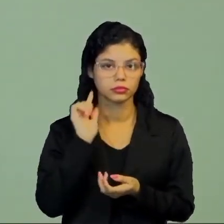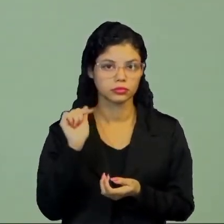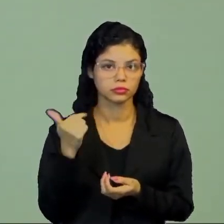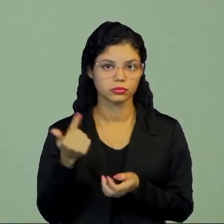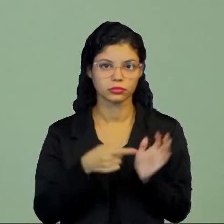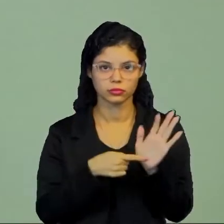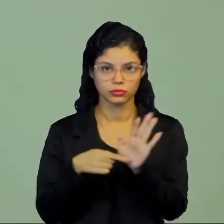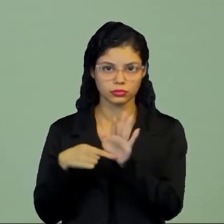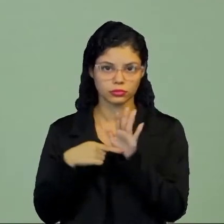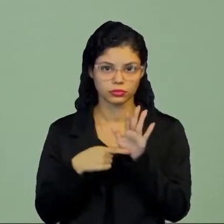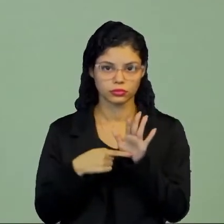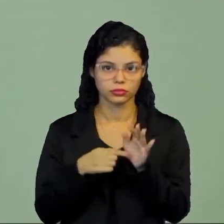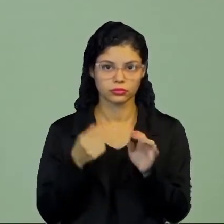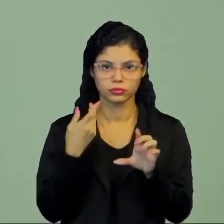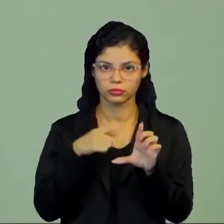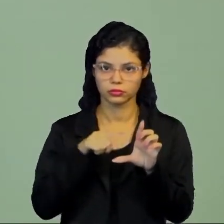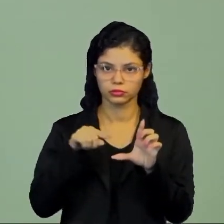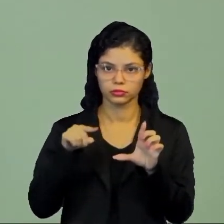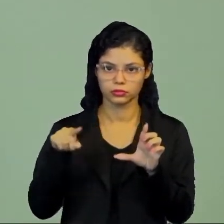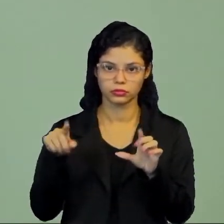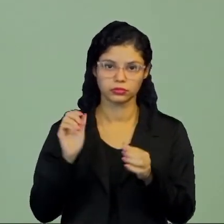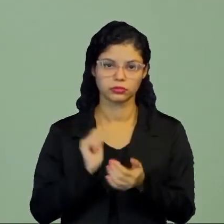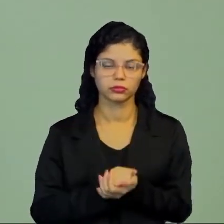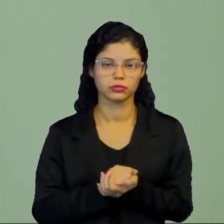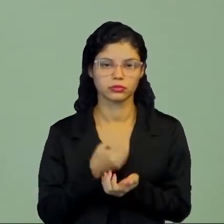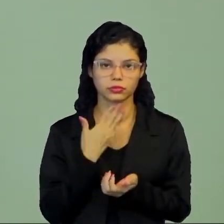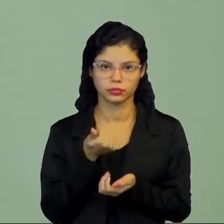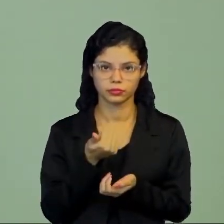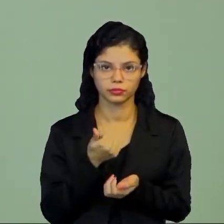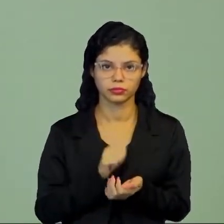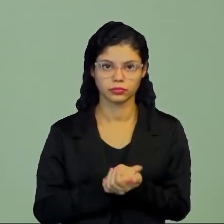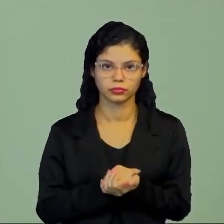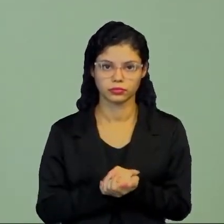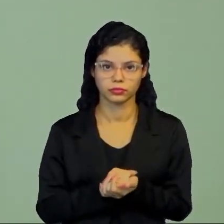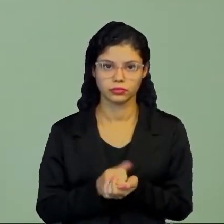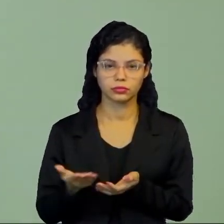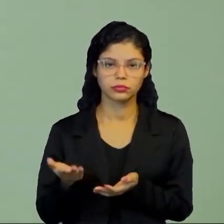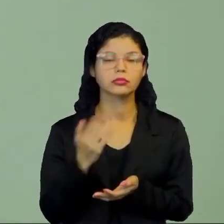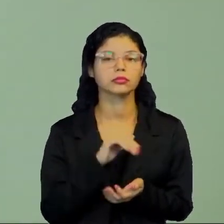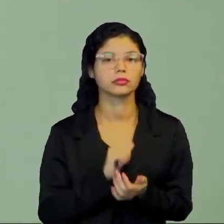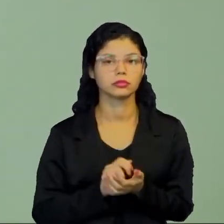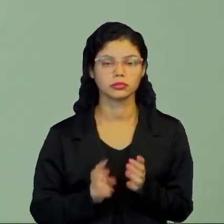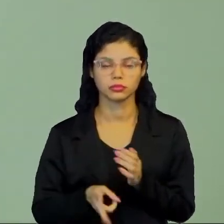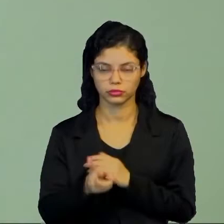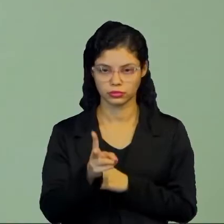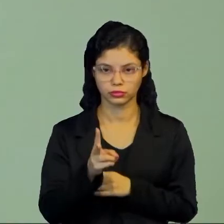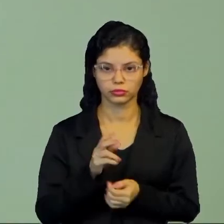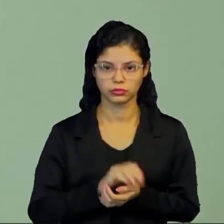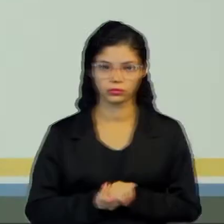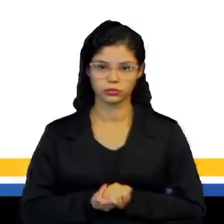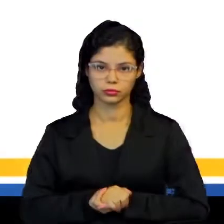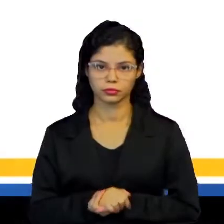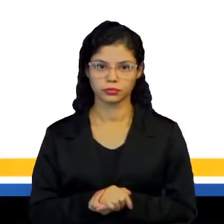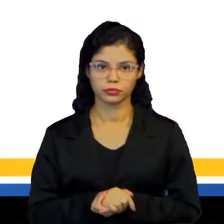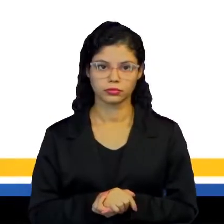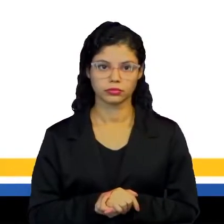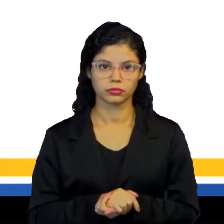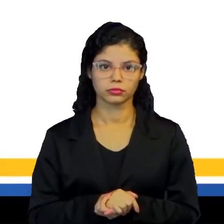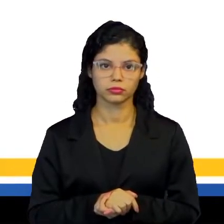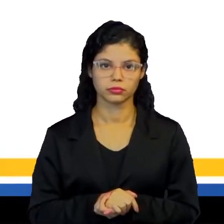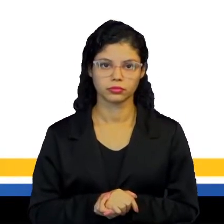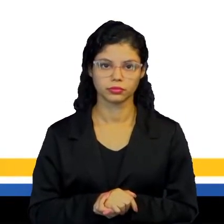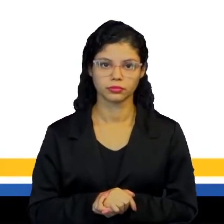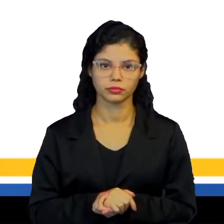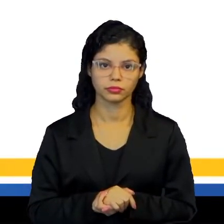seguida apresenta ela em um gráfico. Tudo bem? Então vamos lá, continuando. Olha